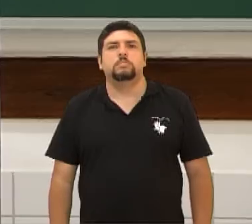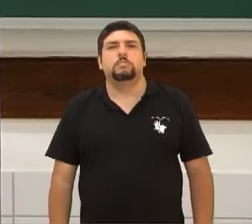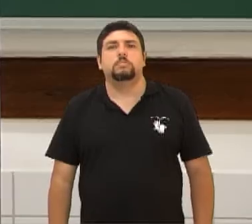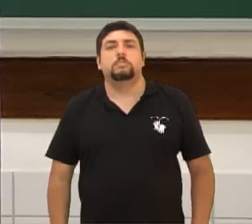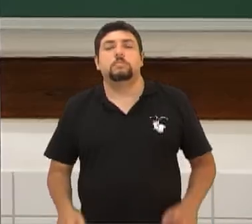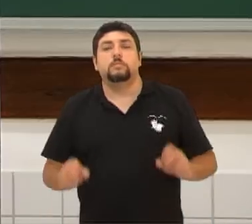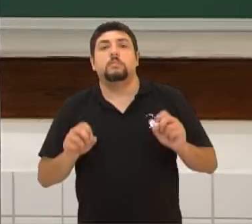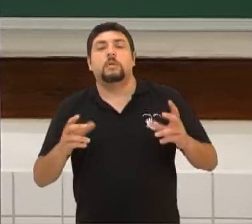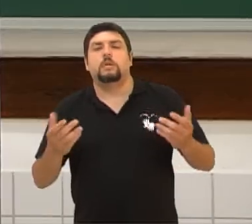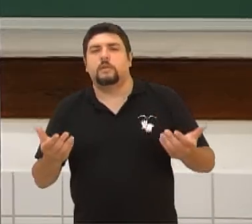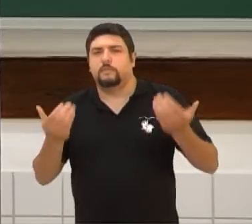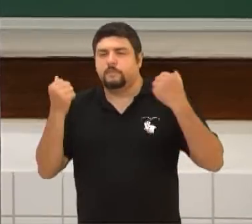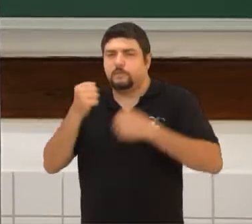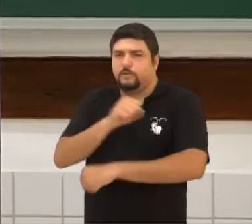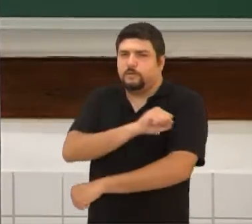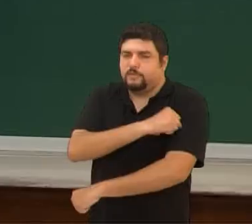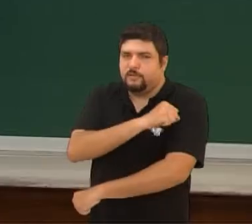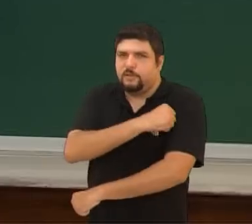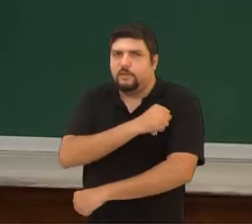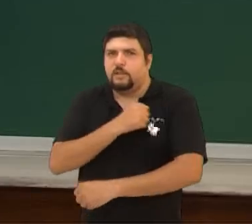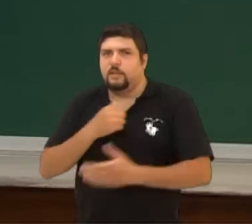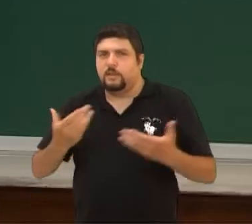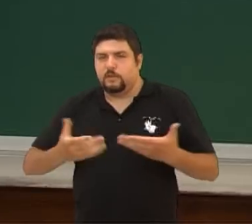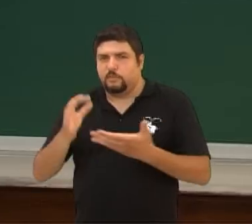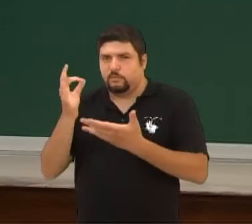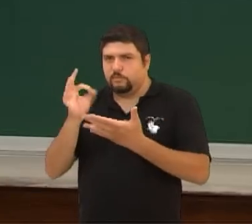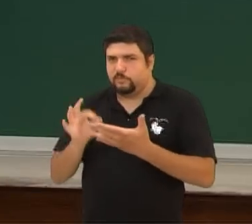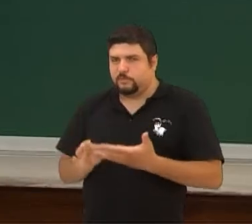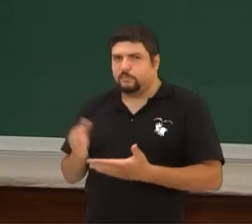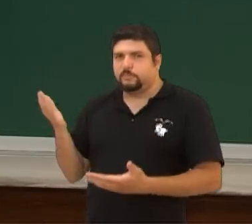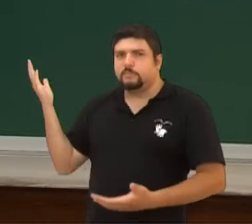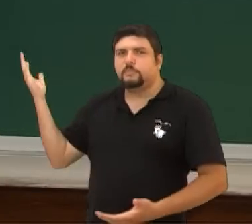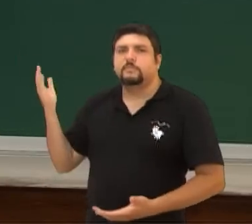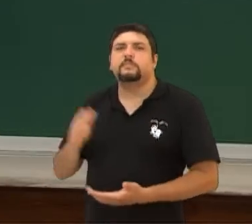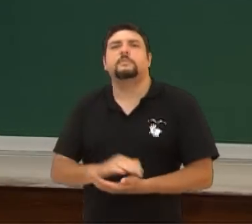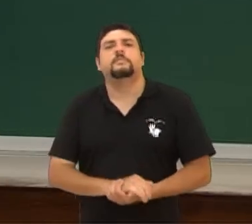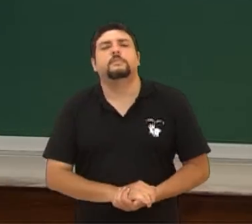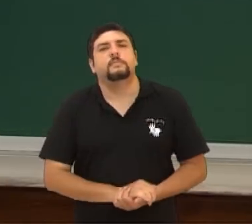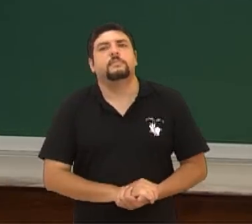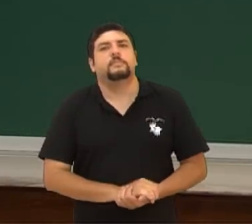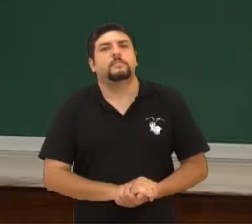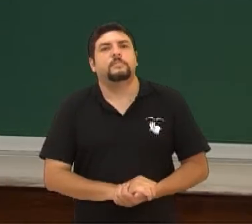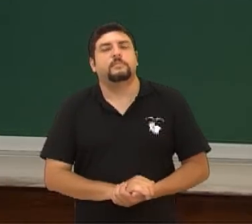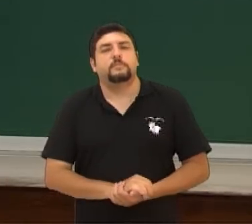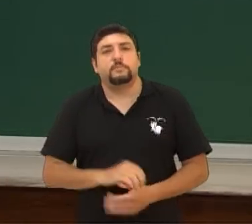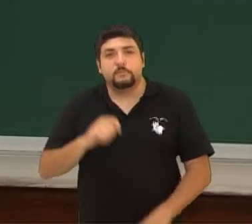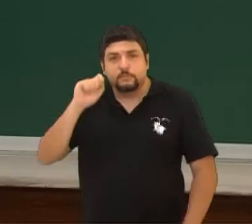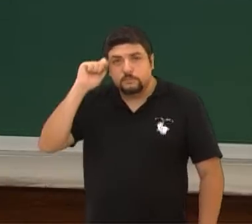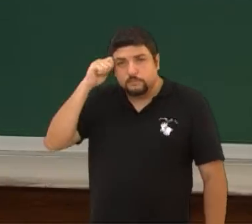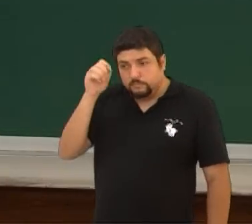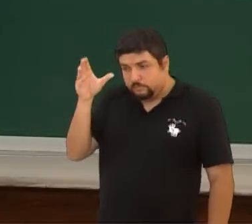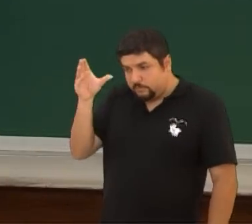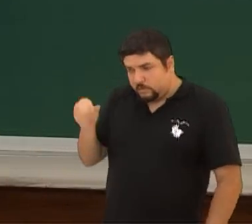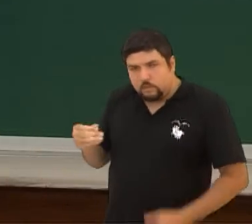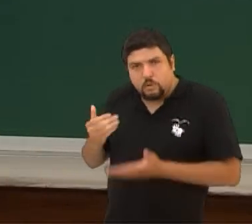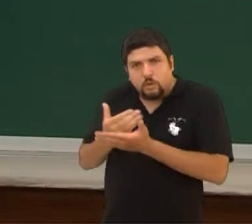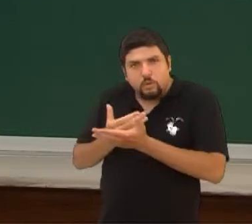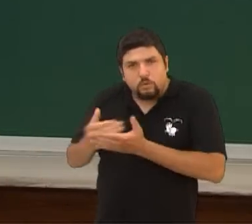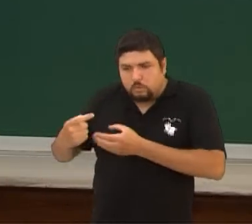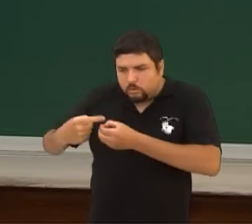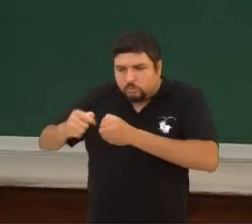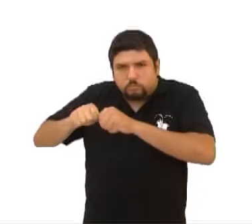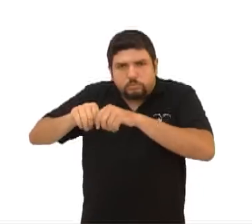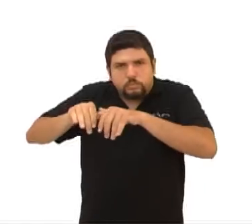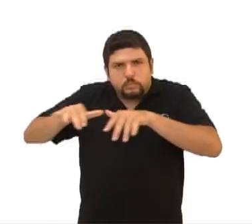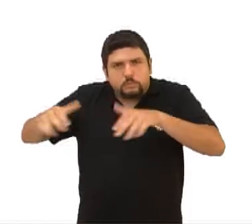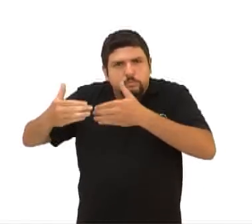Então vamos lá, no oitavo ano vamos corrigir a nossa quinta atividade, um questionário. O início do processo de urbanização na África, nós verificamos